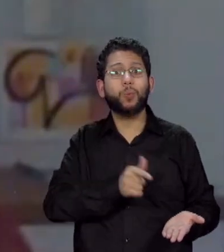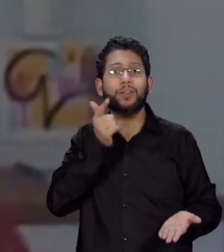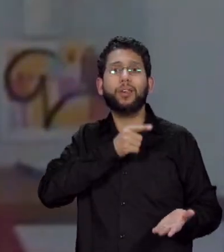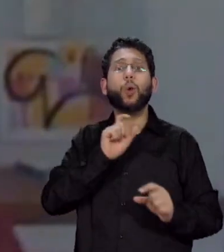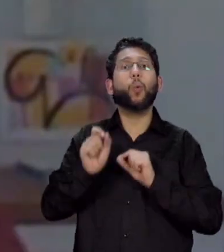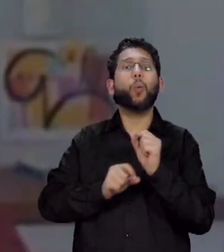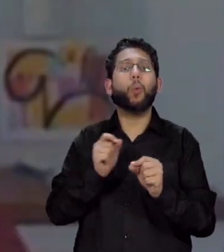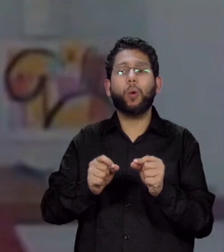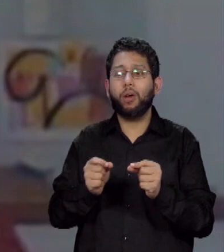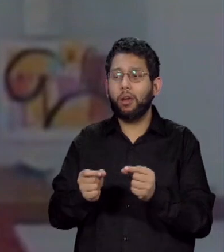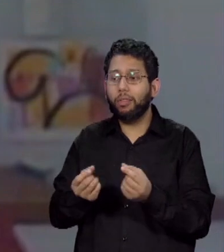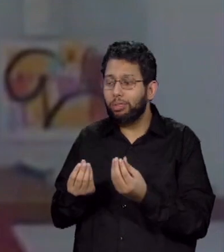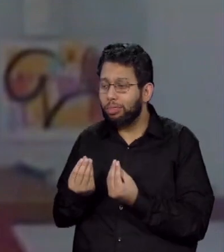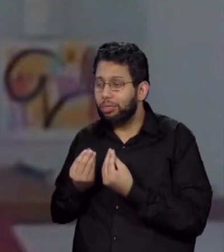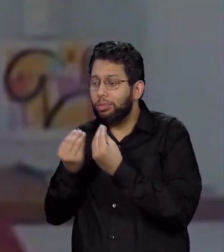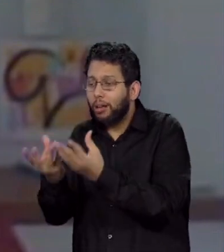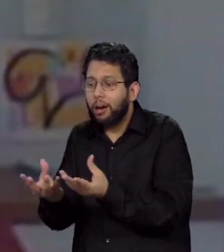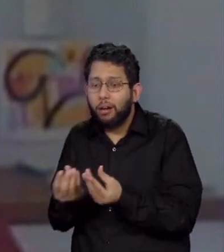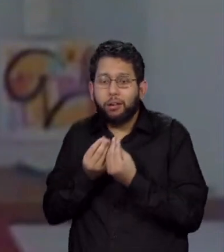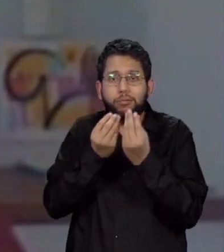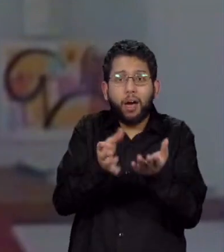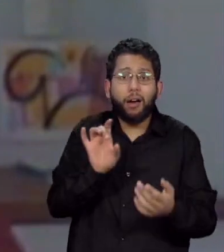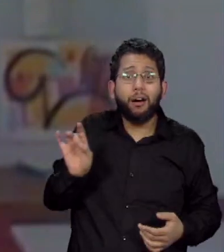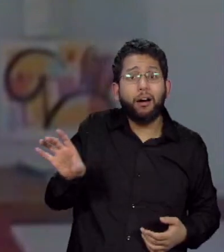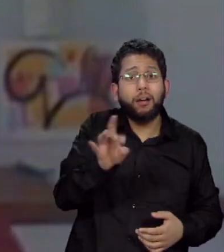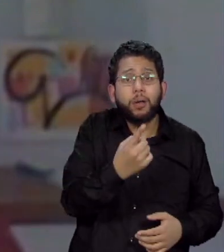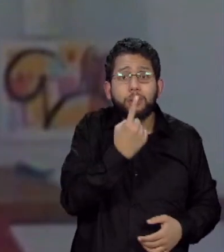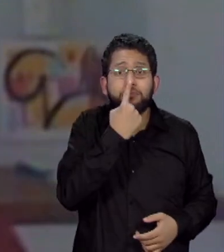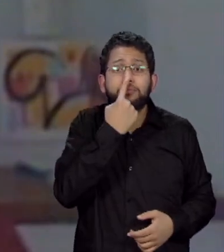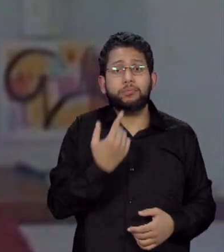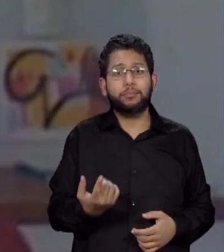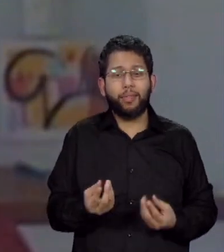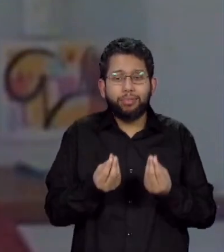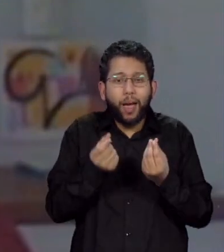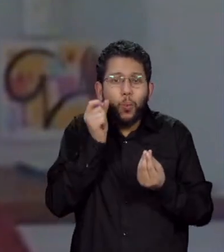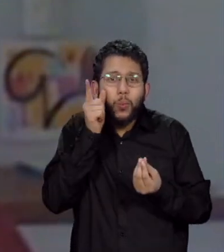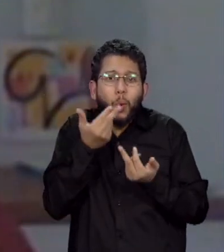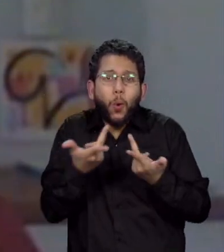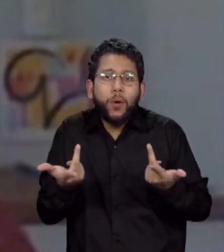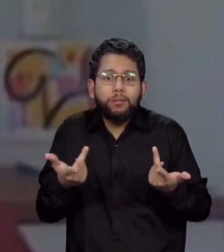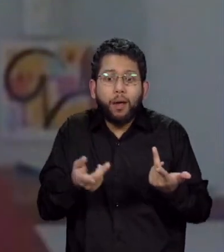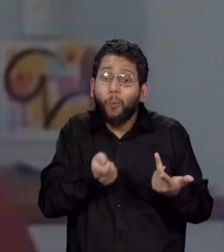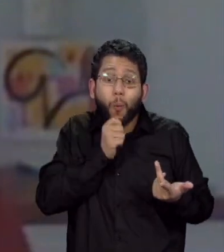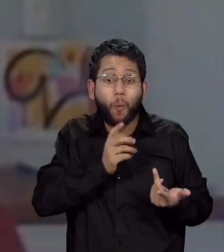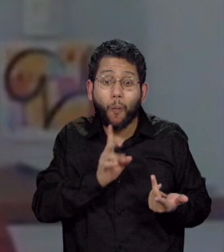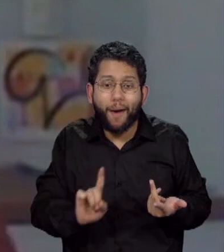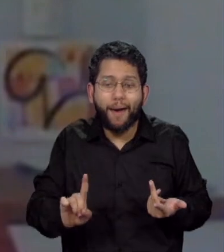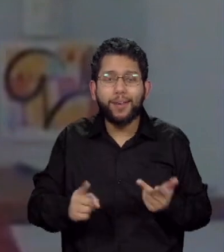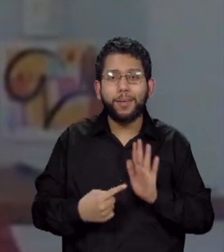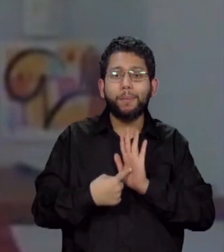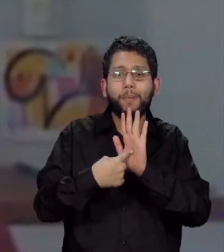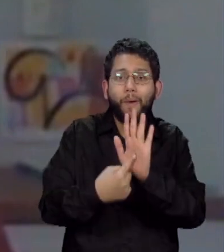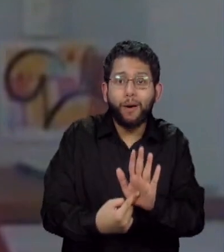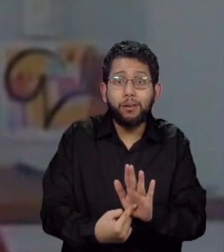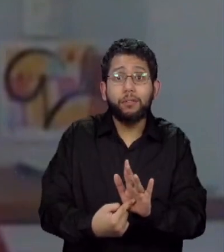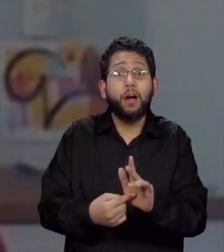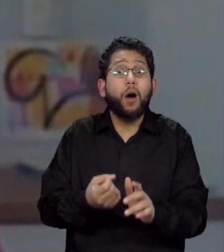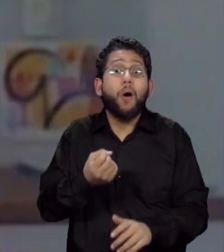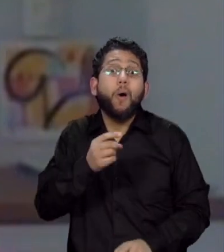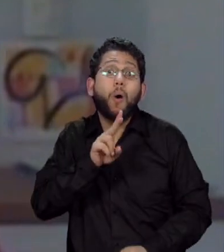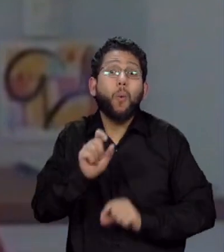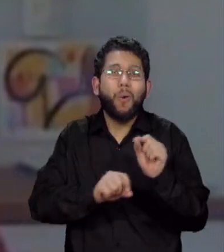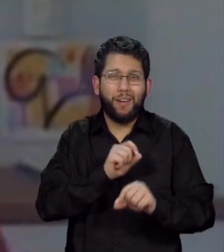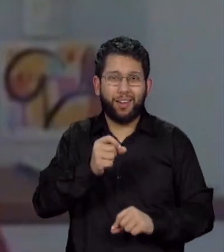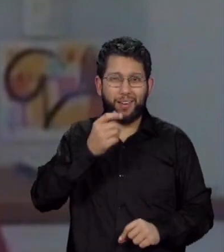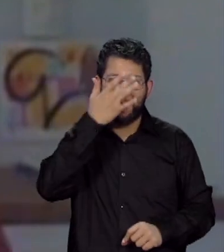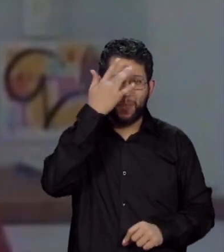um espaço, né, que seja um ambiente rico culturalmente, mas que ao mesmo tempo escute esse